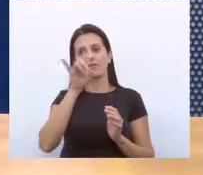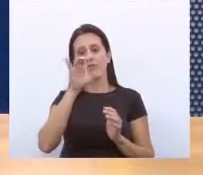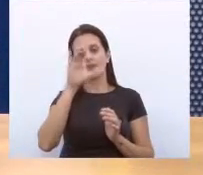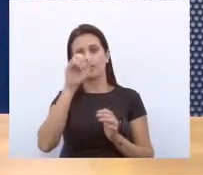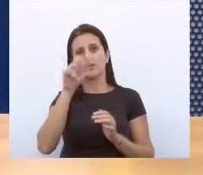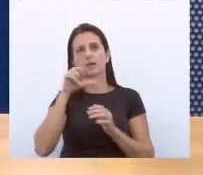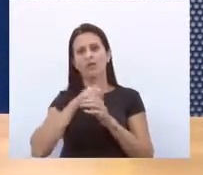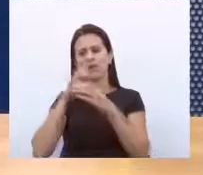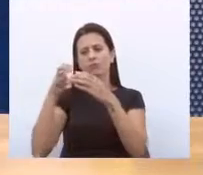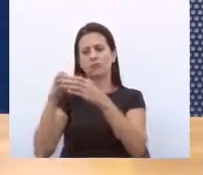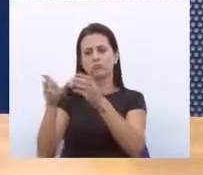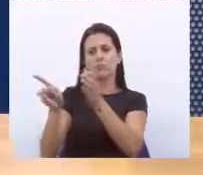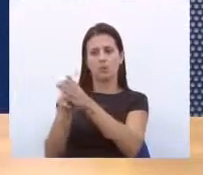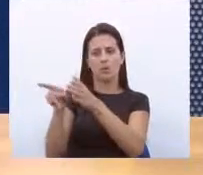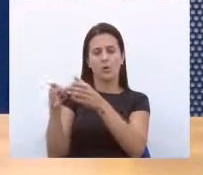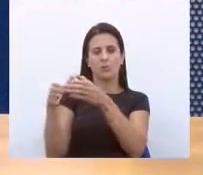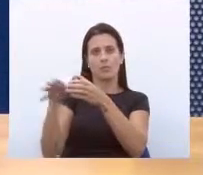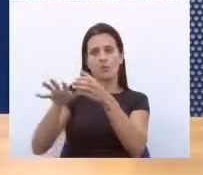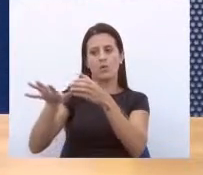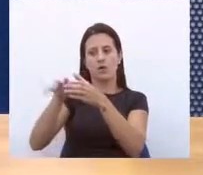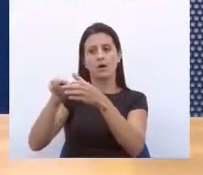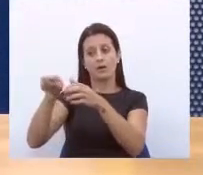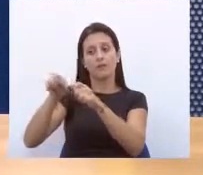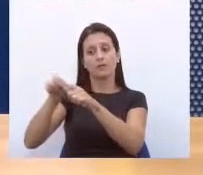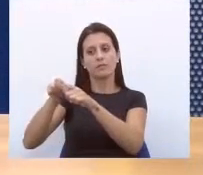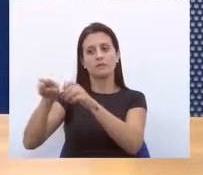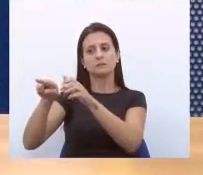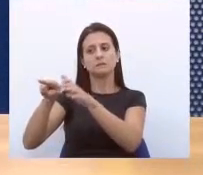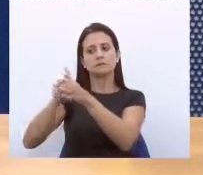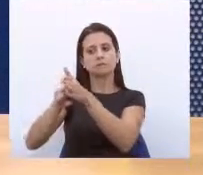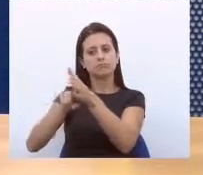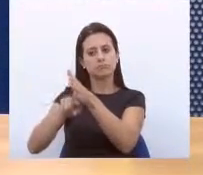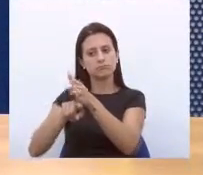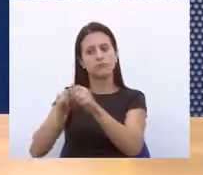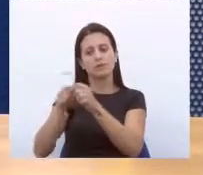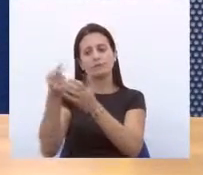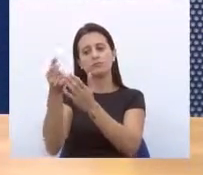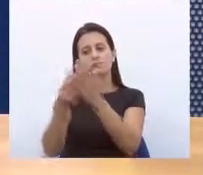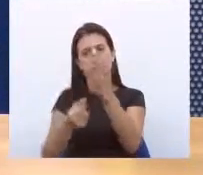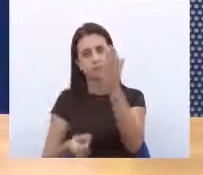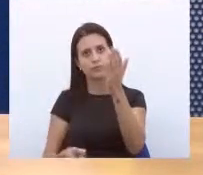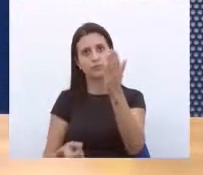de atuária, né, que faz, e é ela que está fazendo. Então,